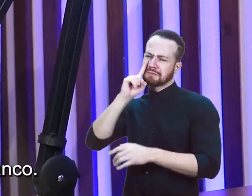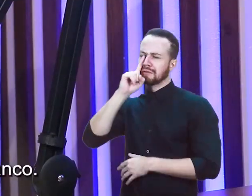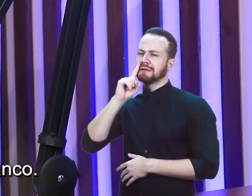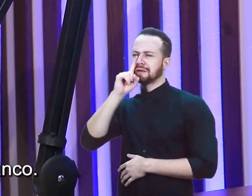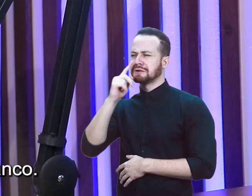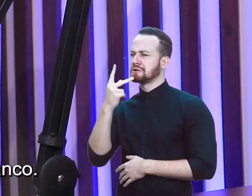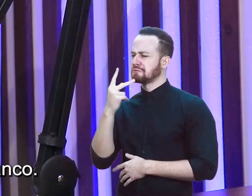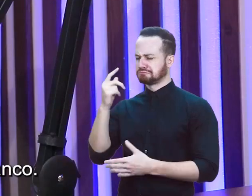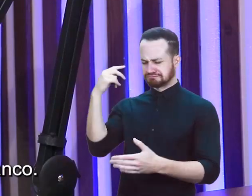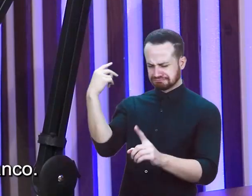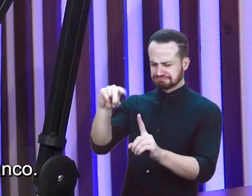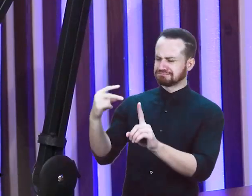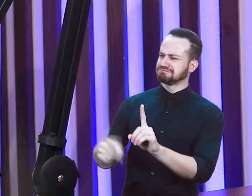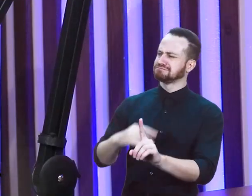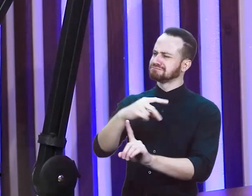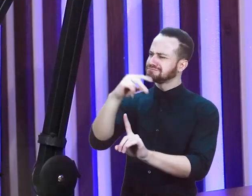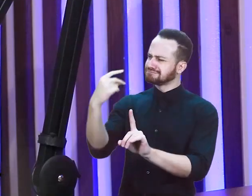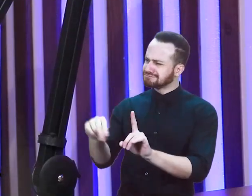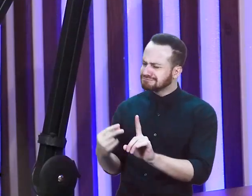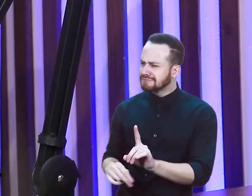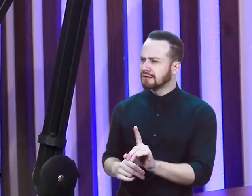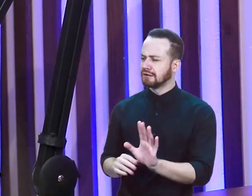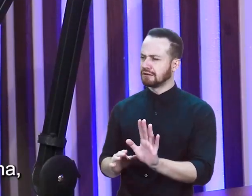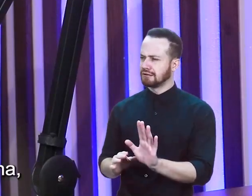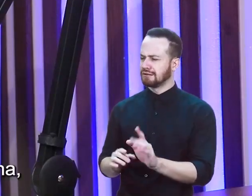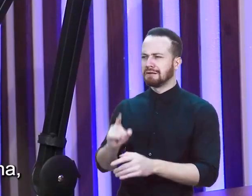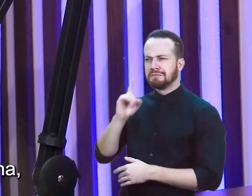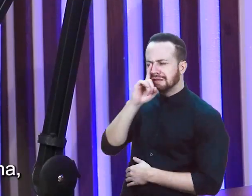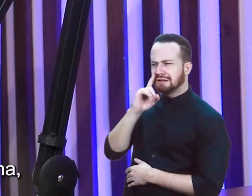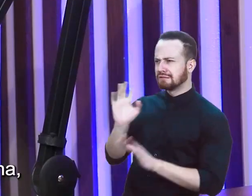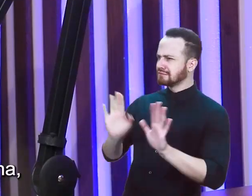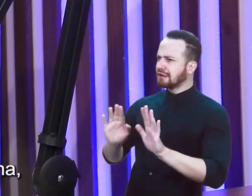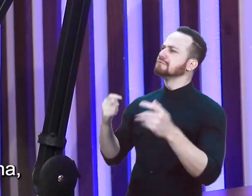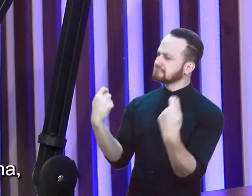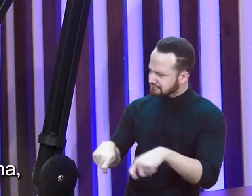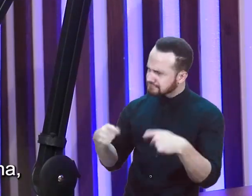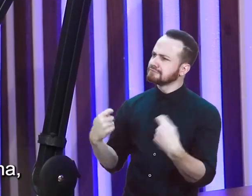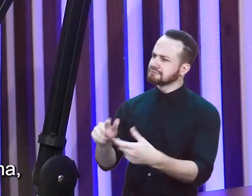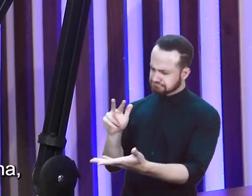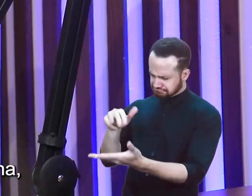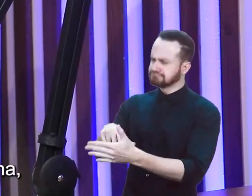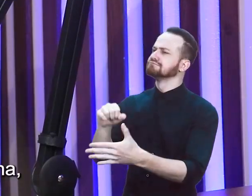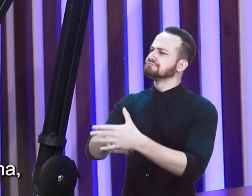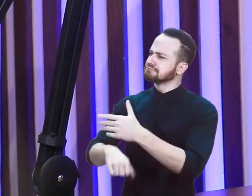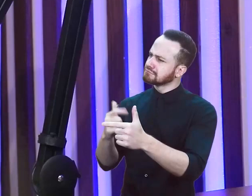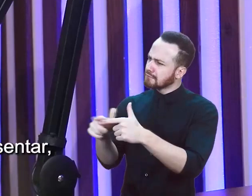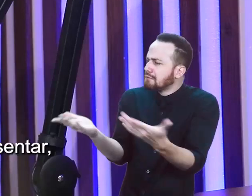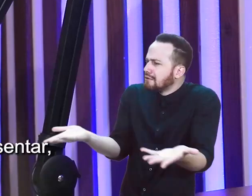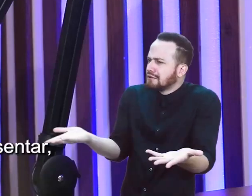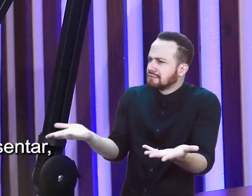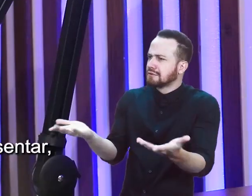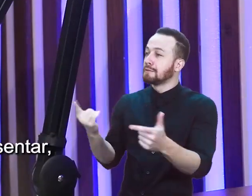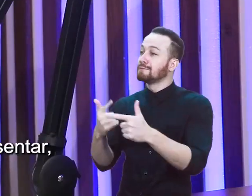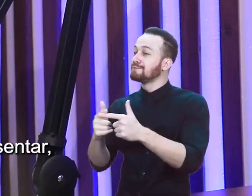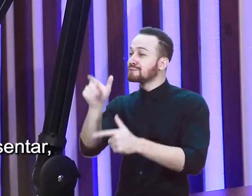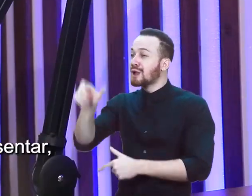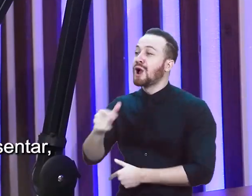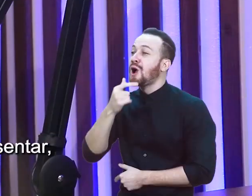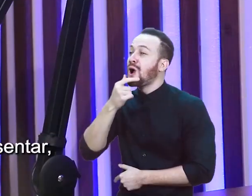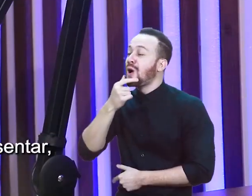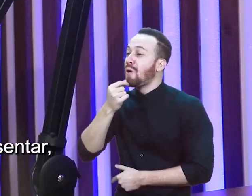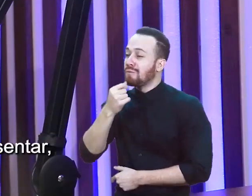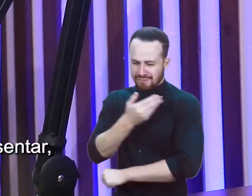gente já apanhou tanto do branco. Eu falo assim, não é perigoso, é necessário a gente encarar esse problema. Porque branco não vai